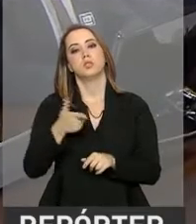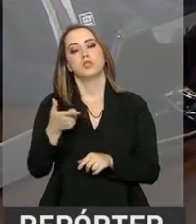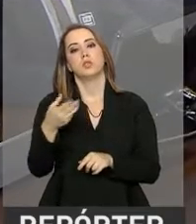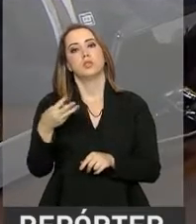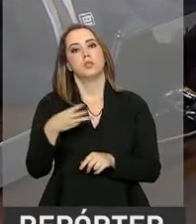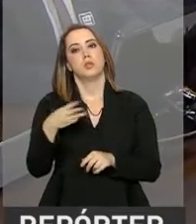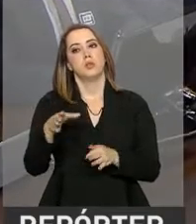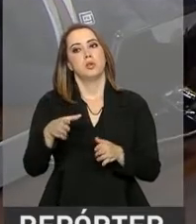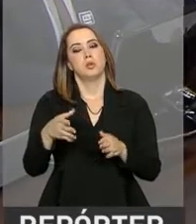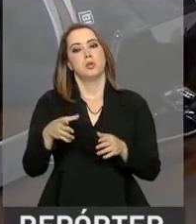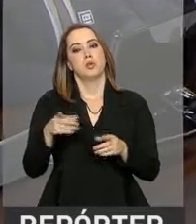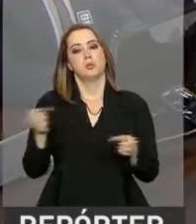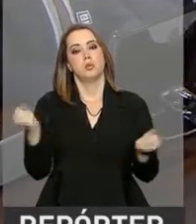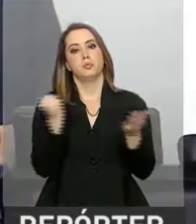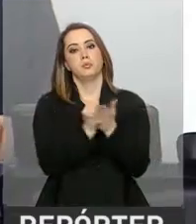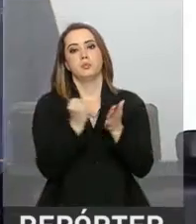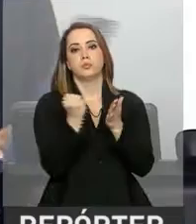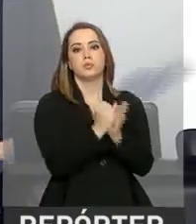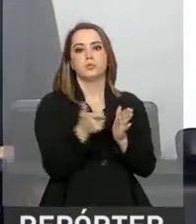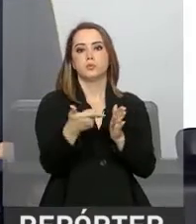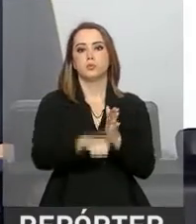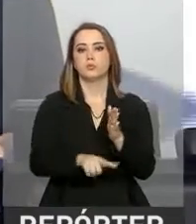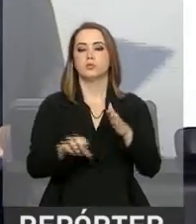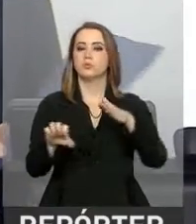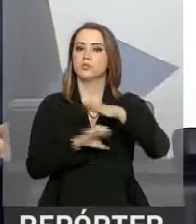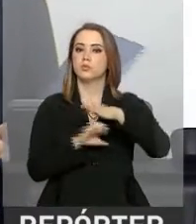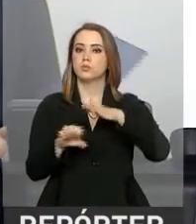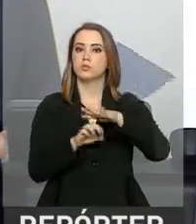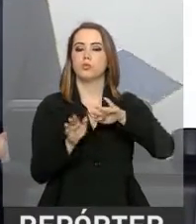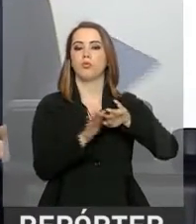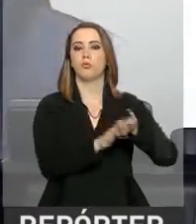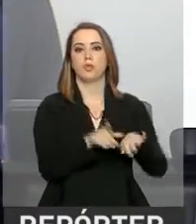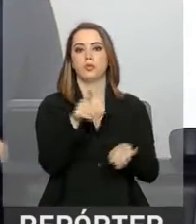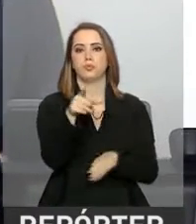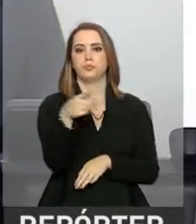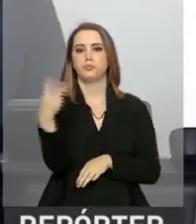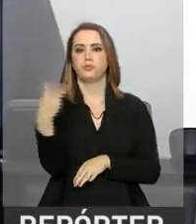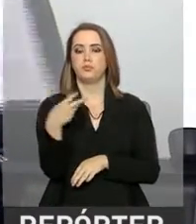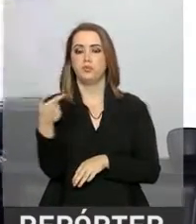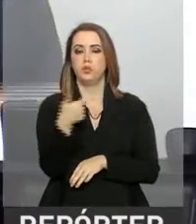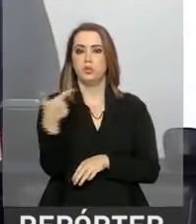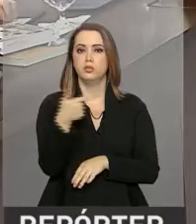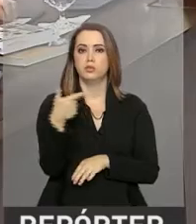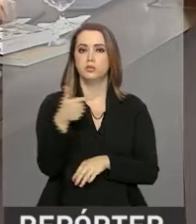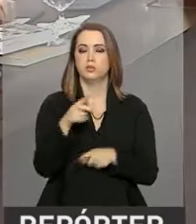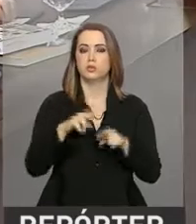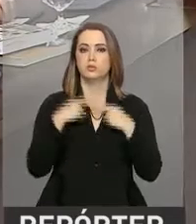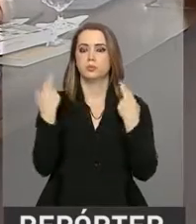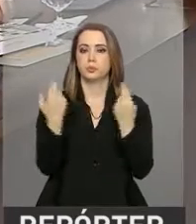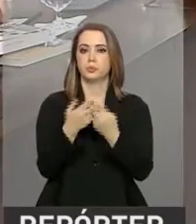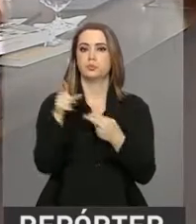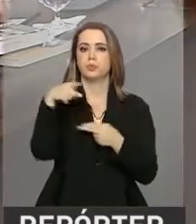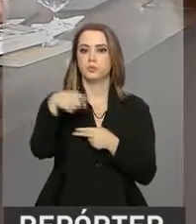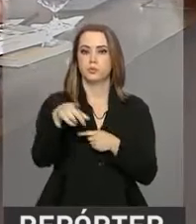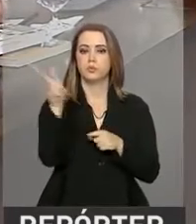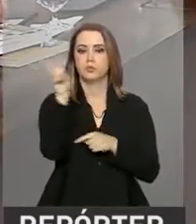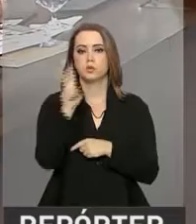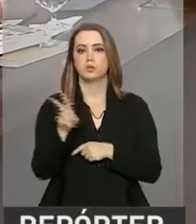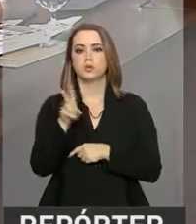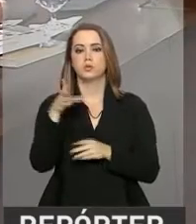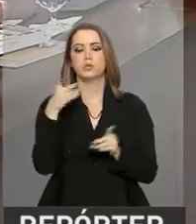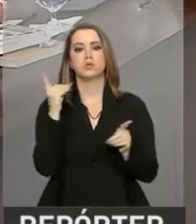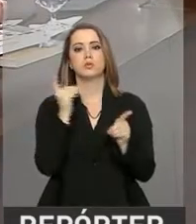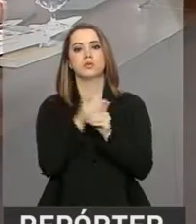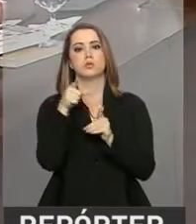a segunda reunião do presidente em exercício Michel Temer com os empresários do Conselho Nacional do SESI. Dessa vez, ele recebeu